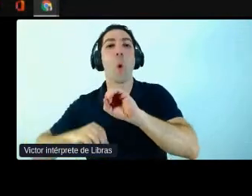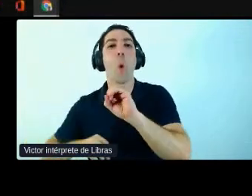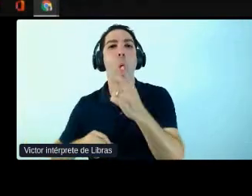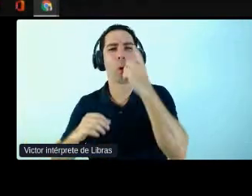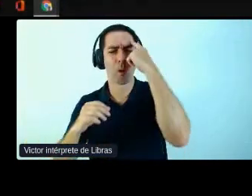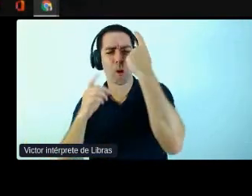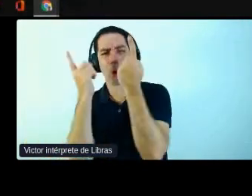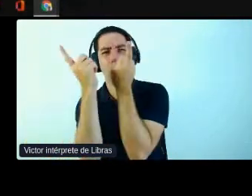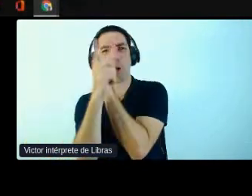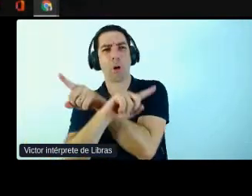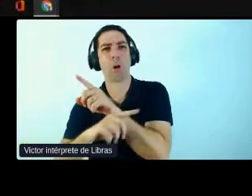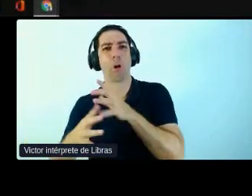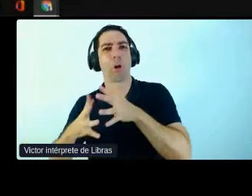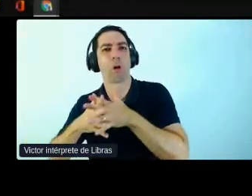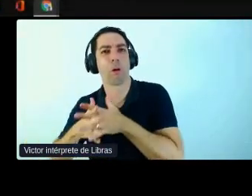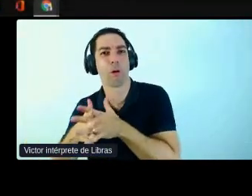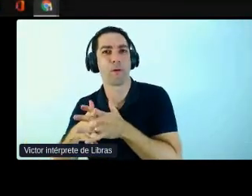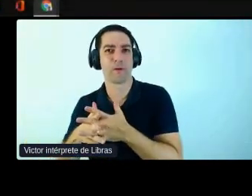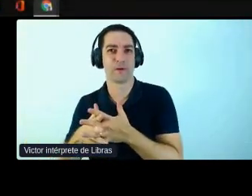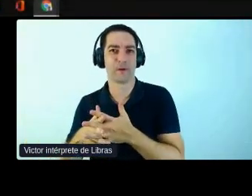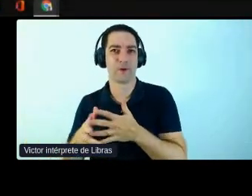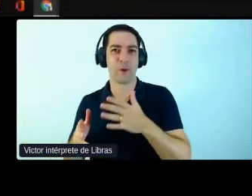quebrando expectativas.